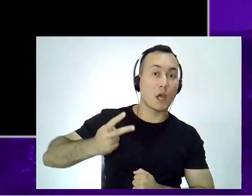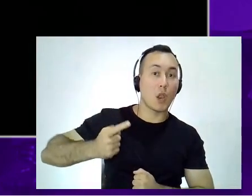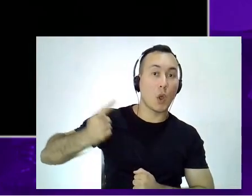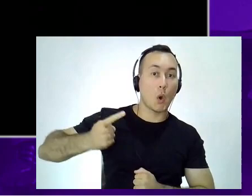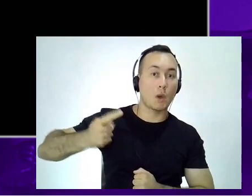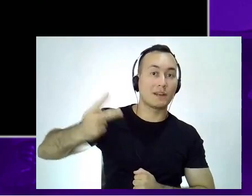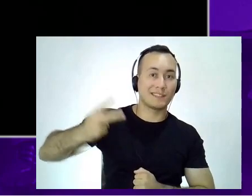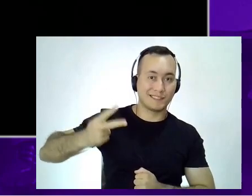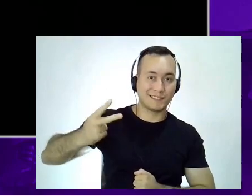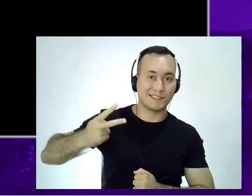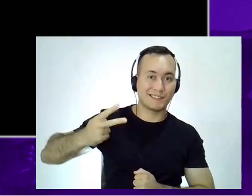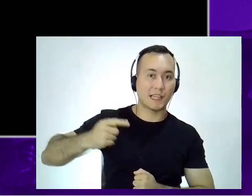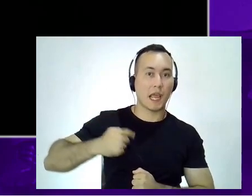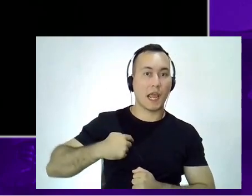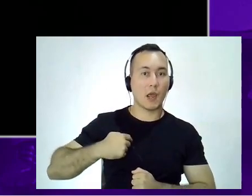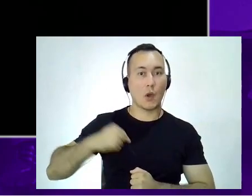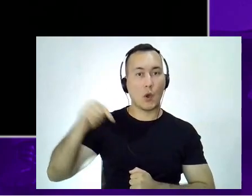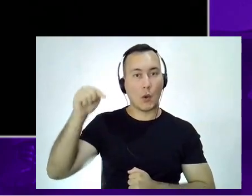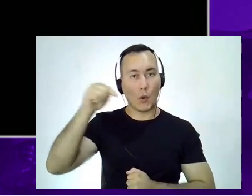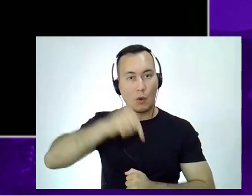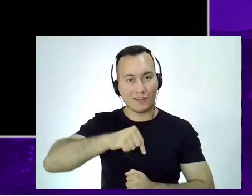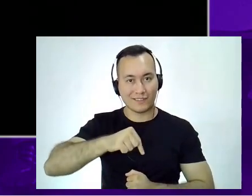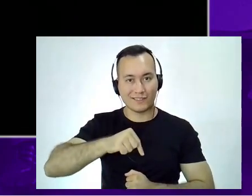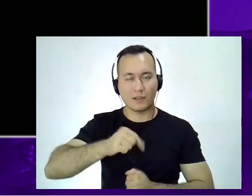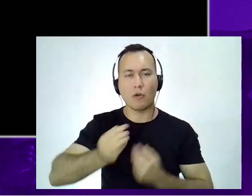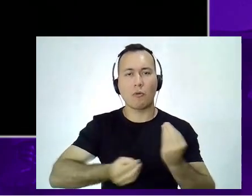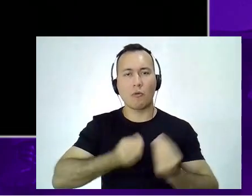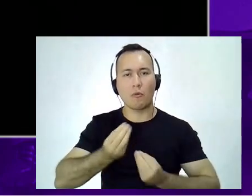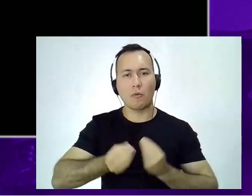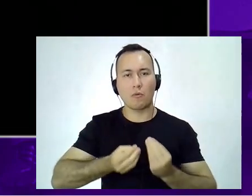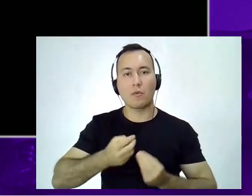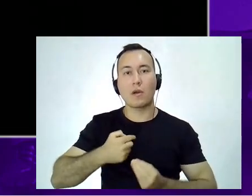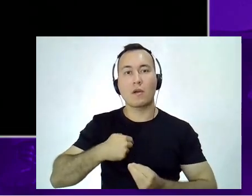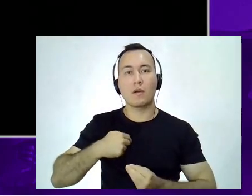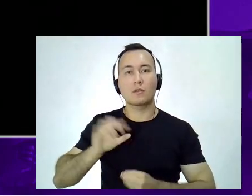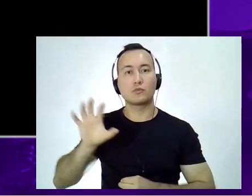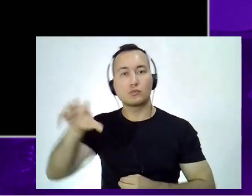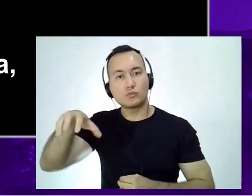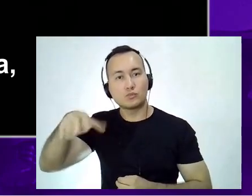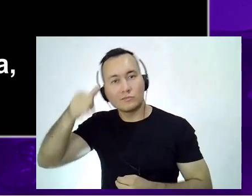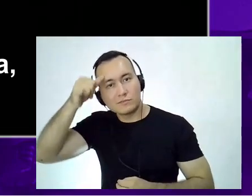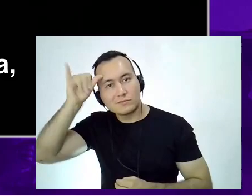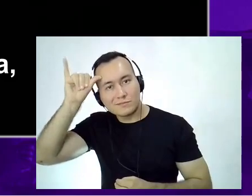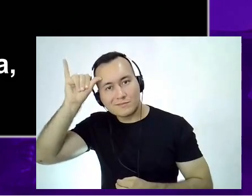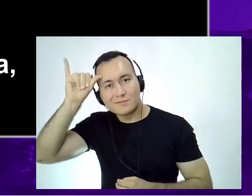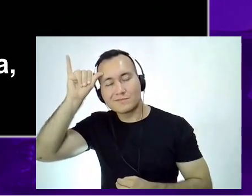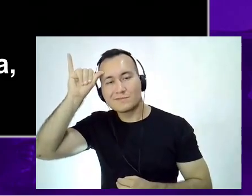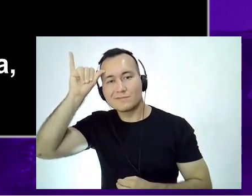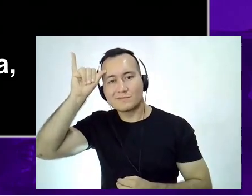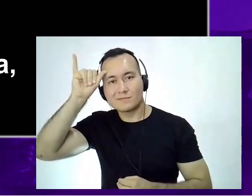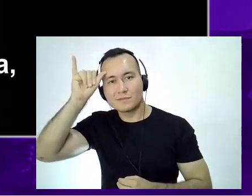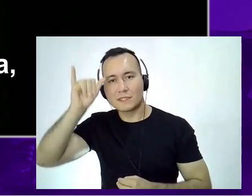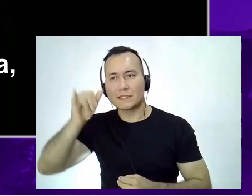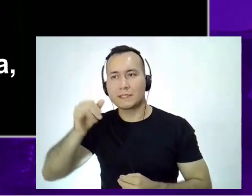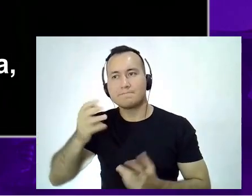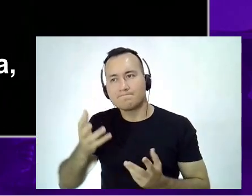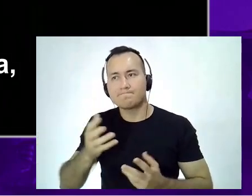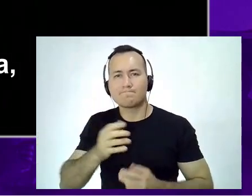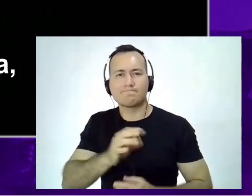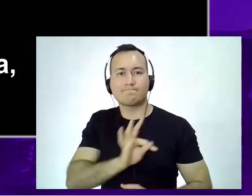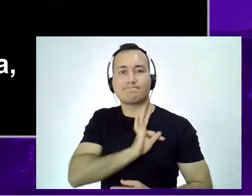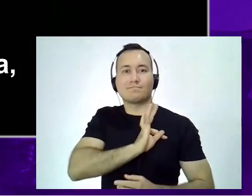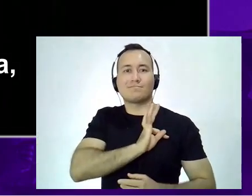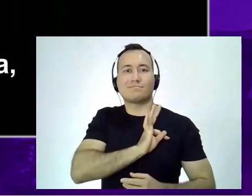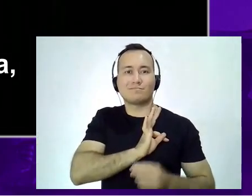foram na área técnica, né, na área de Android, né? Então já tem uma diferença aqui, que essa já é mais voltada para a parte de gestão,